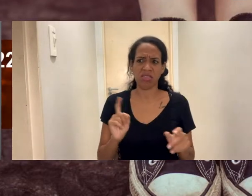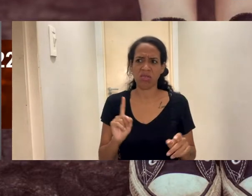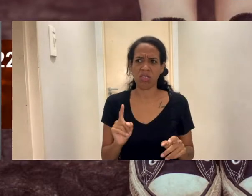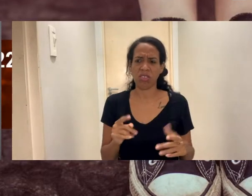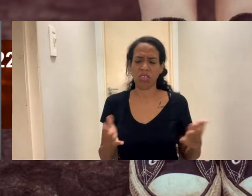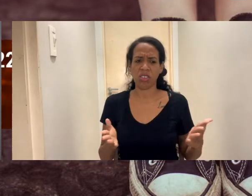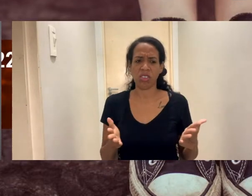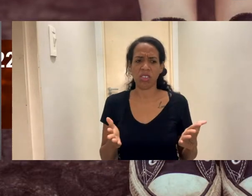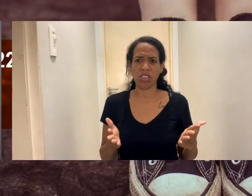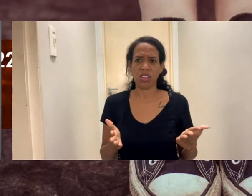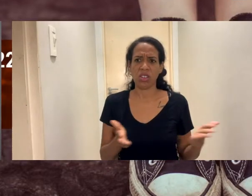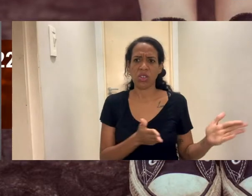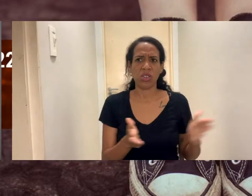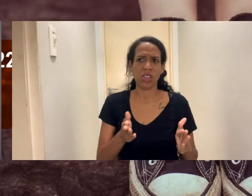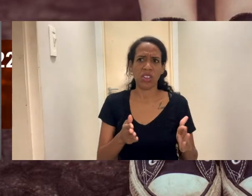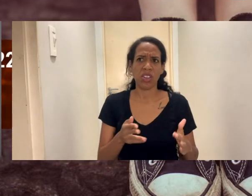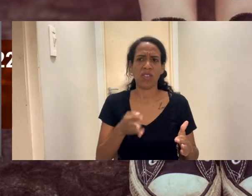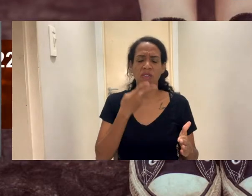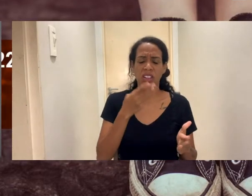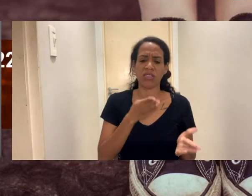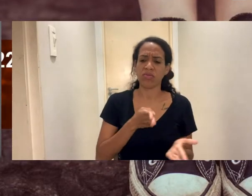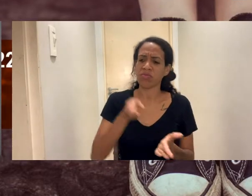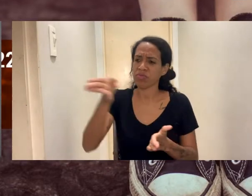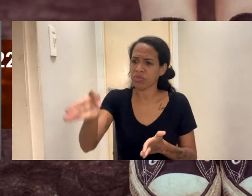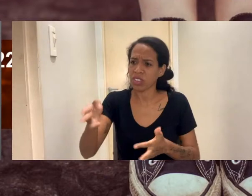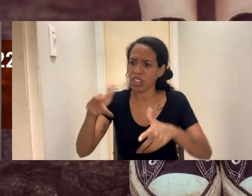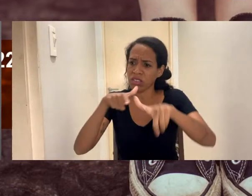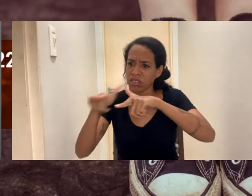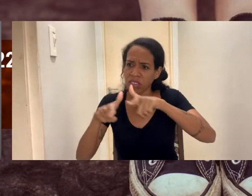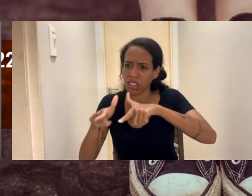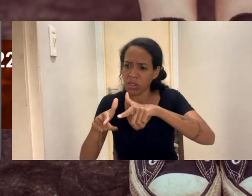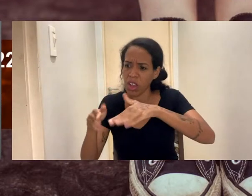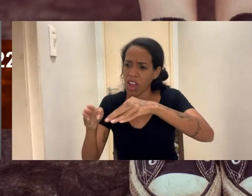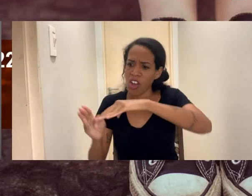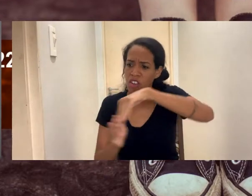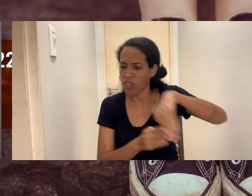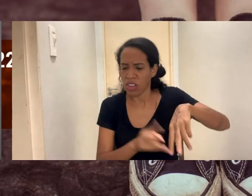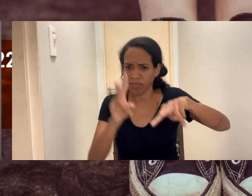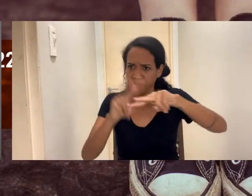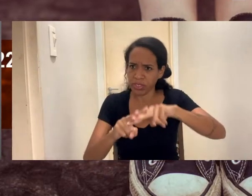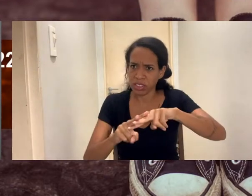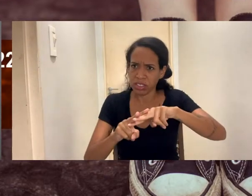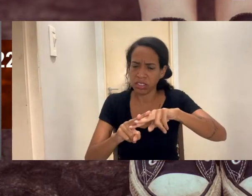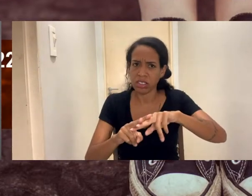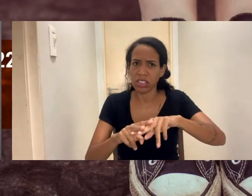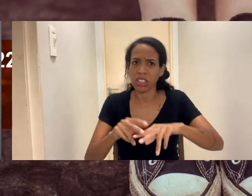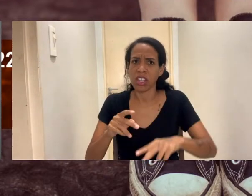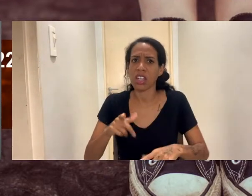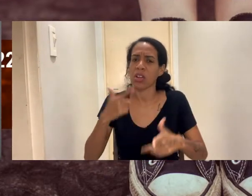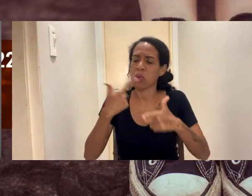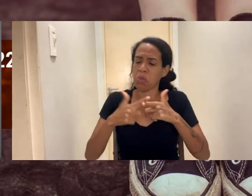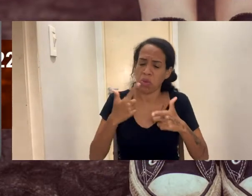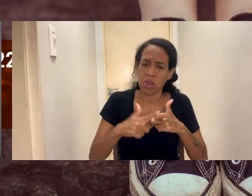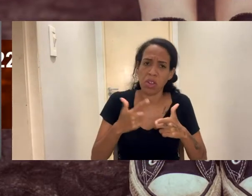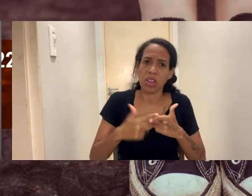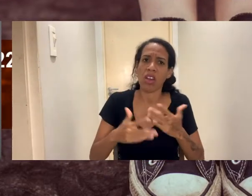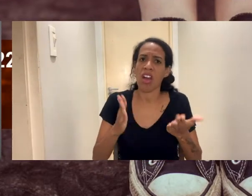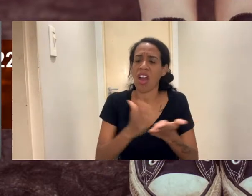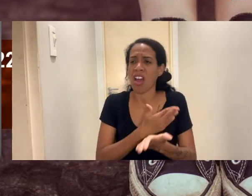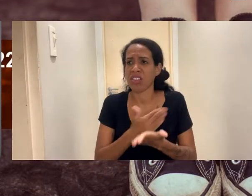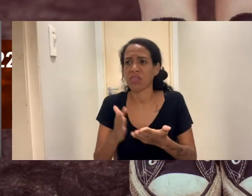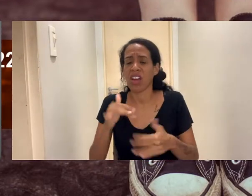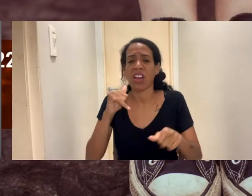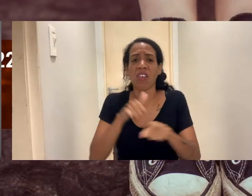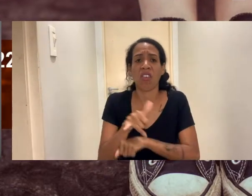encaminhamento para serviços, né, que estão fora da unidade de socioeducação são prejudicados muitas vezes por